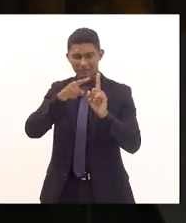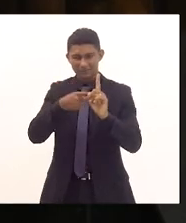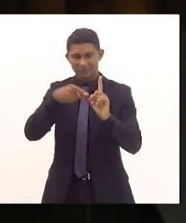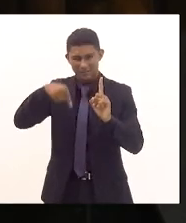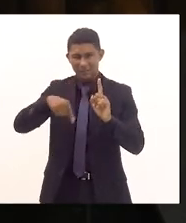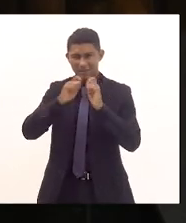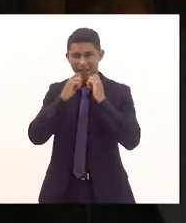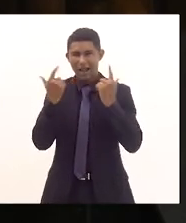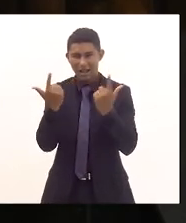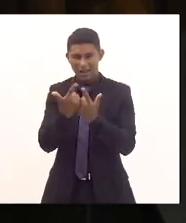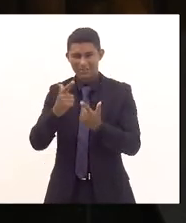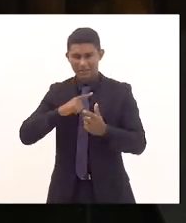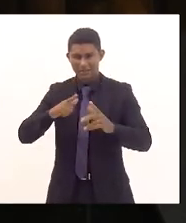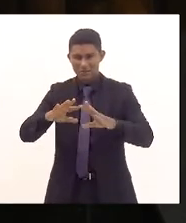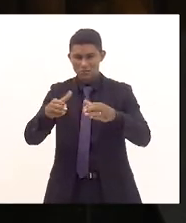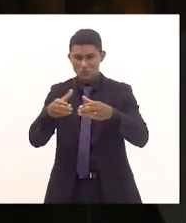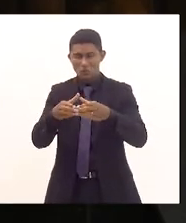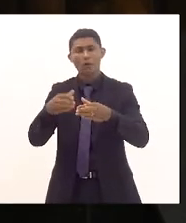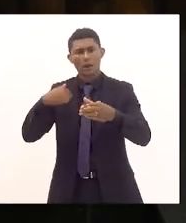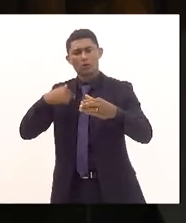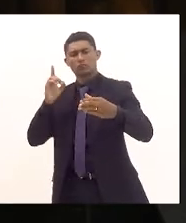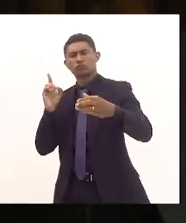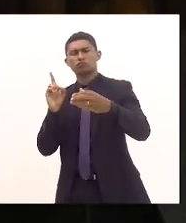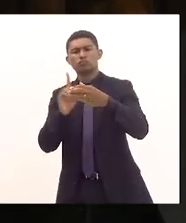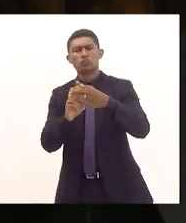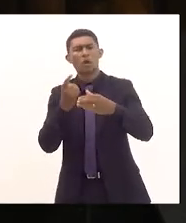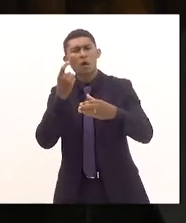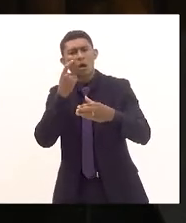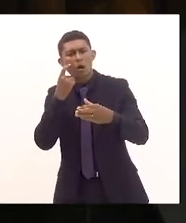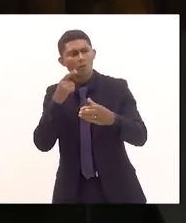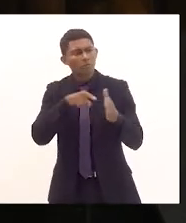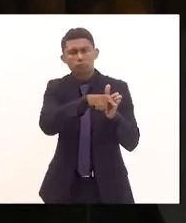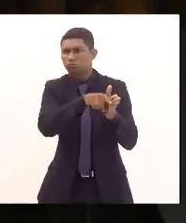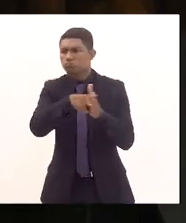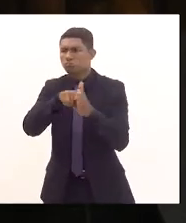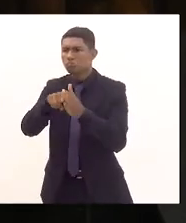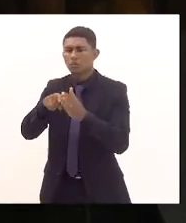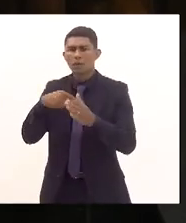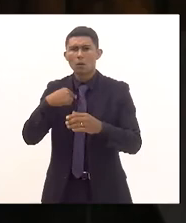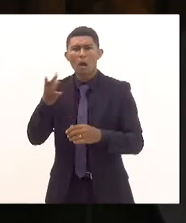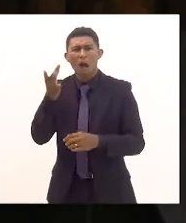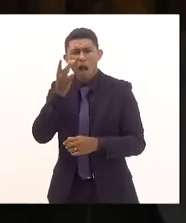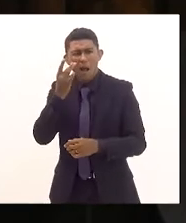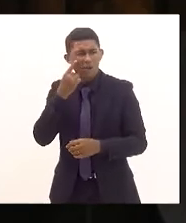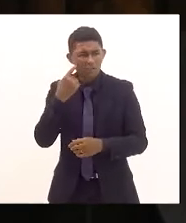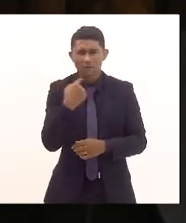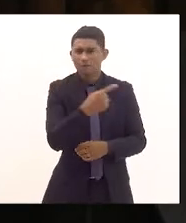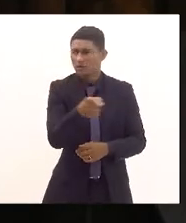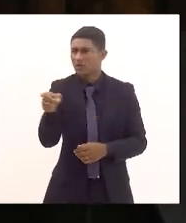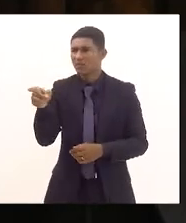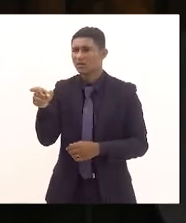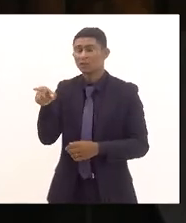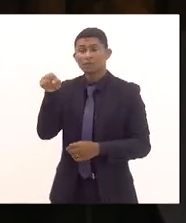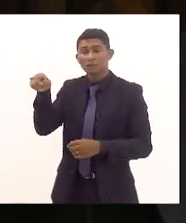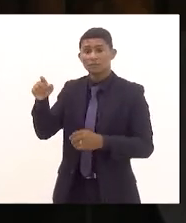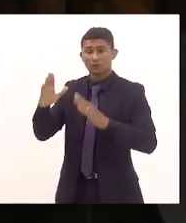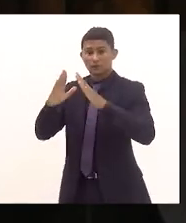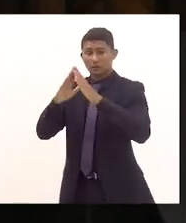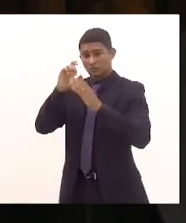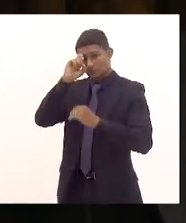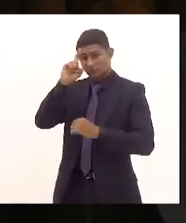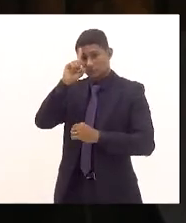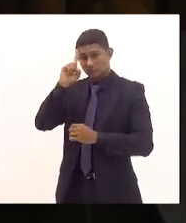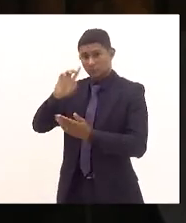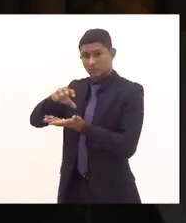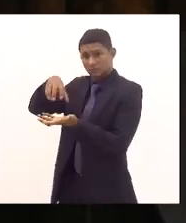alerj acol eu entrei recentemente e eu tenho visto o descaso que tem acontecido nessa maternidade